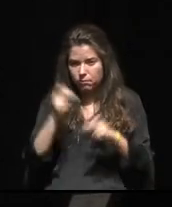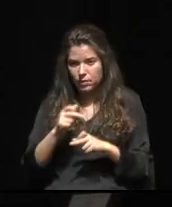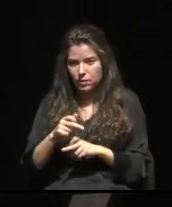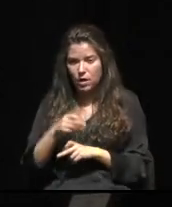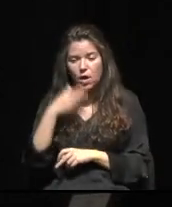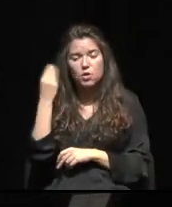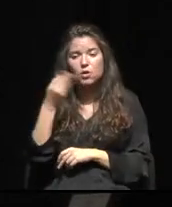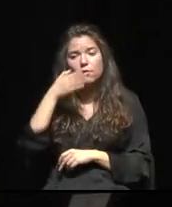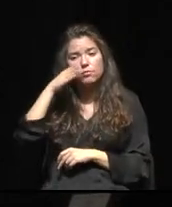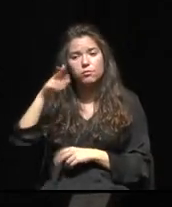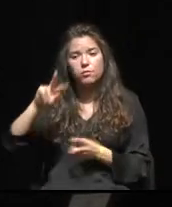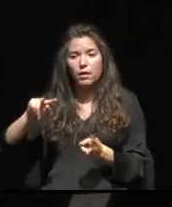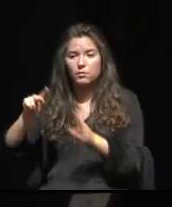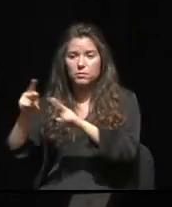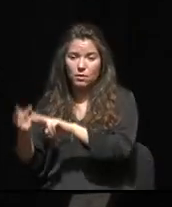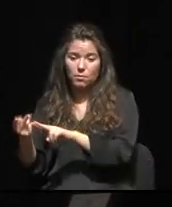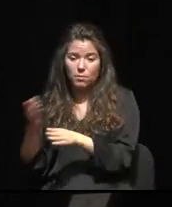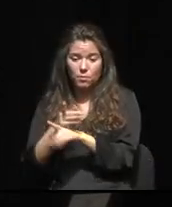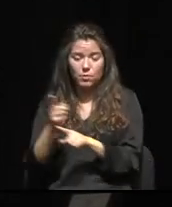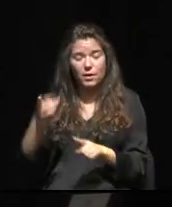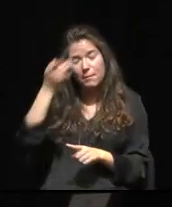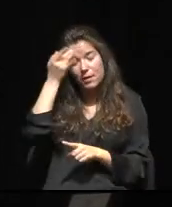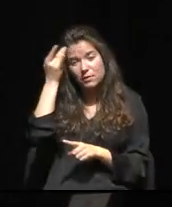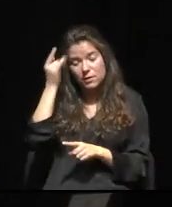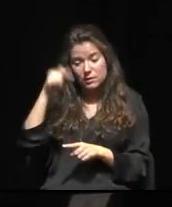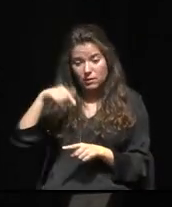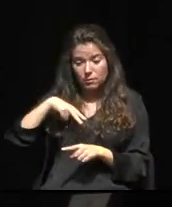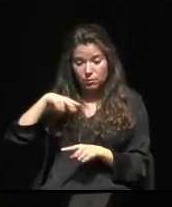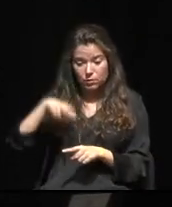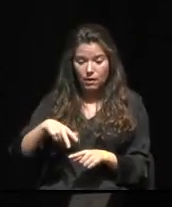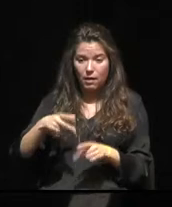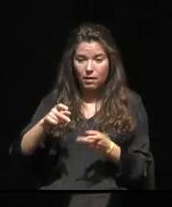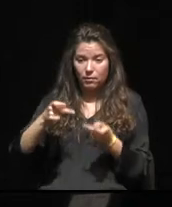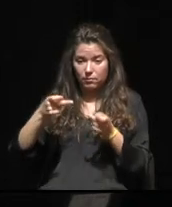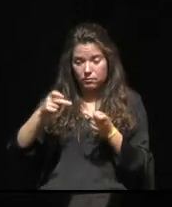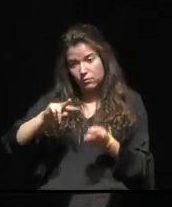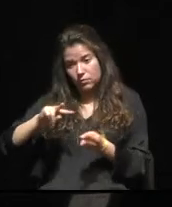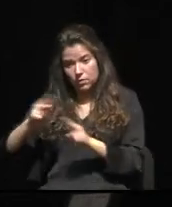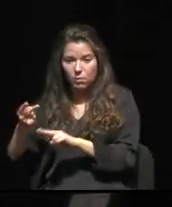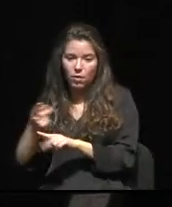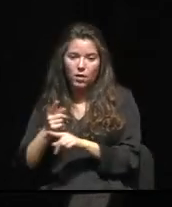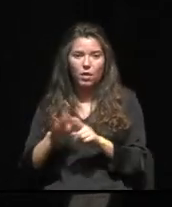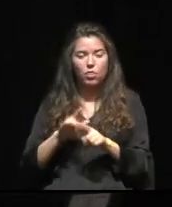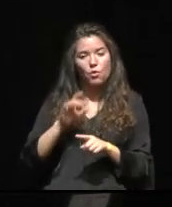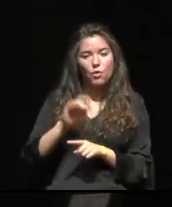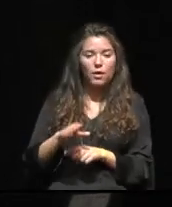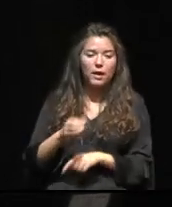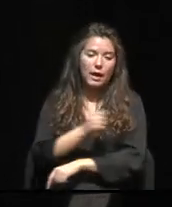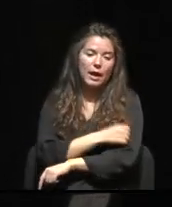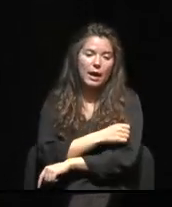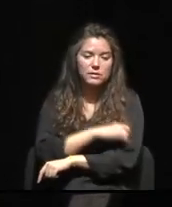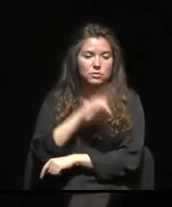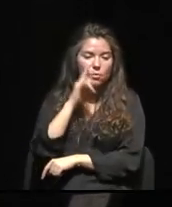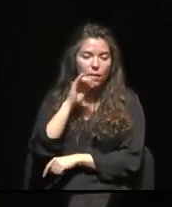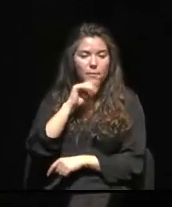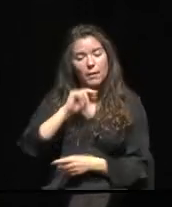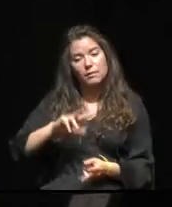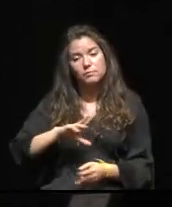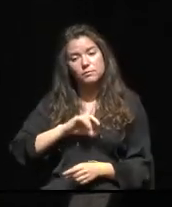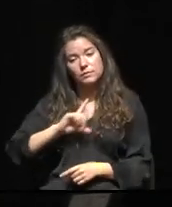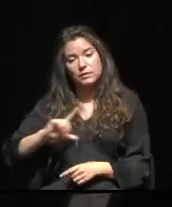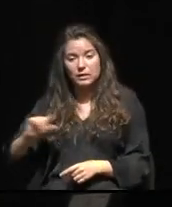emigrar porque é mais fácil sair de Portugal do que saírem muitos dos casos de casa dos pais é mais fácil para um